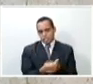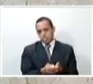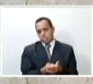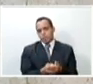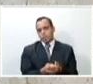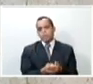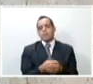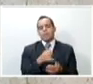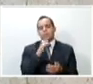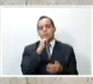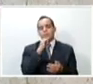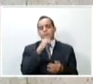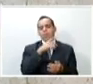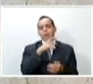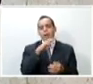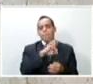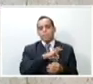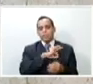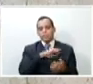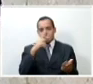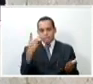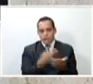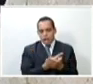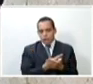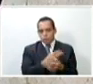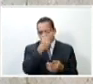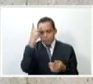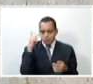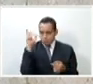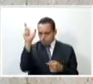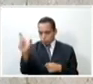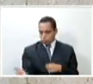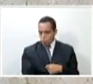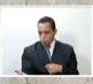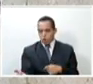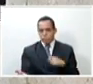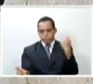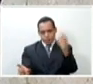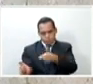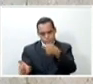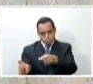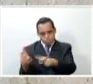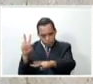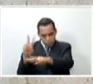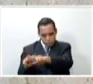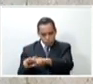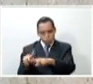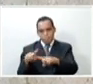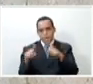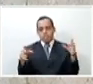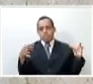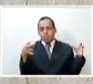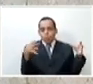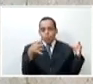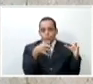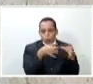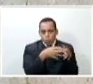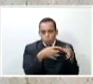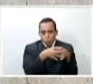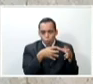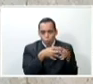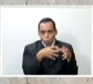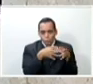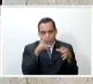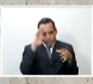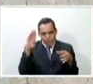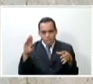polícia erra, entender que quem errou vai ser punido, vai ser responsabilizado. Mas a corporação, ela não pode